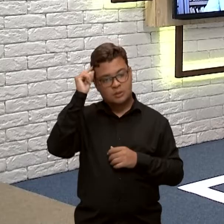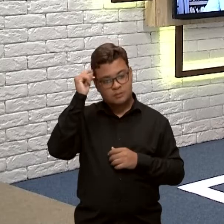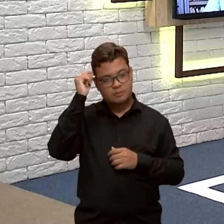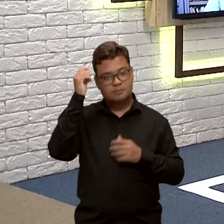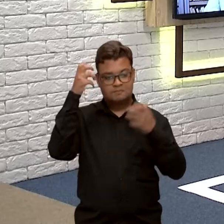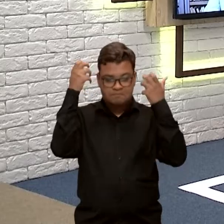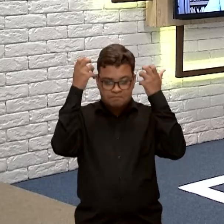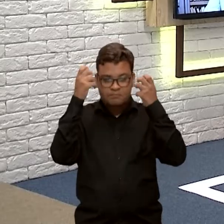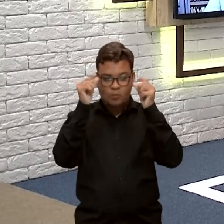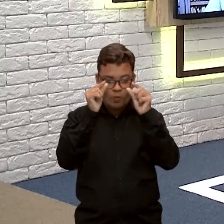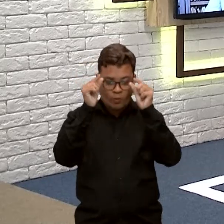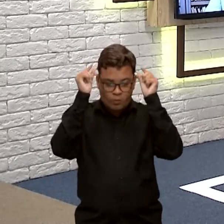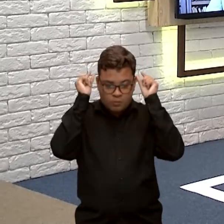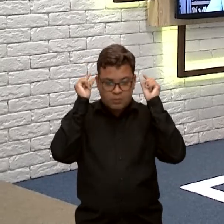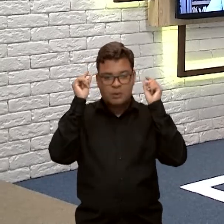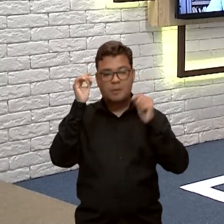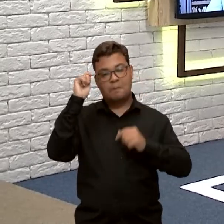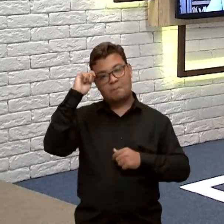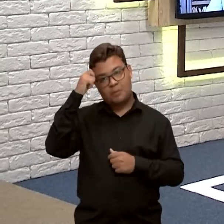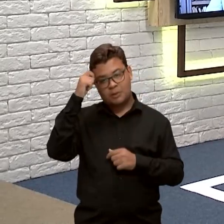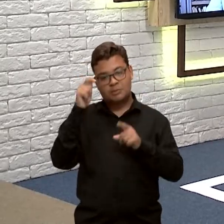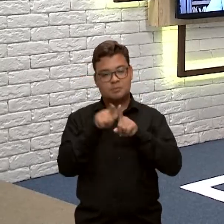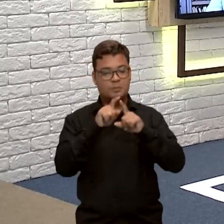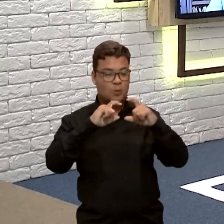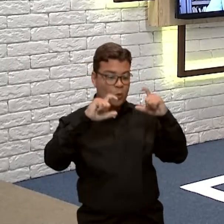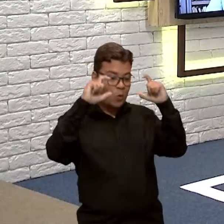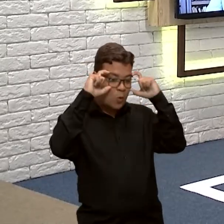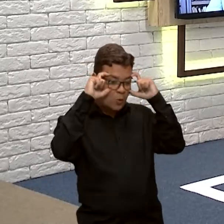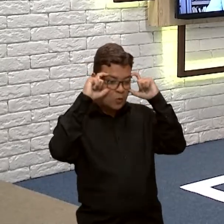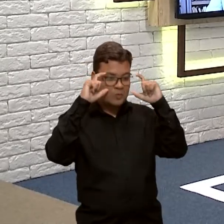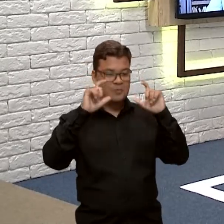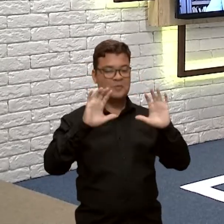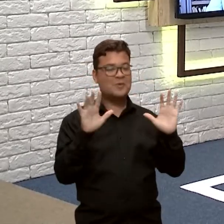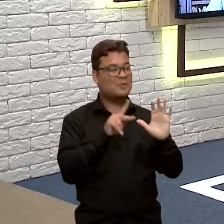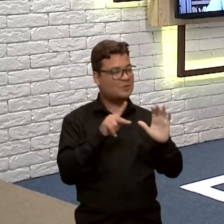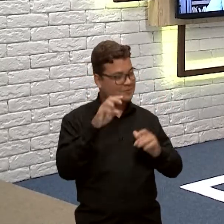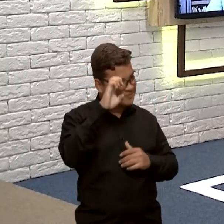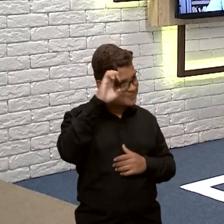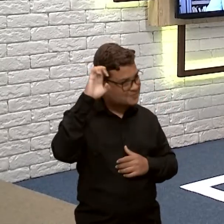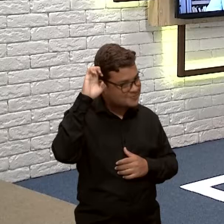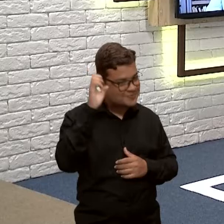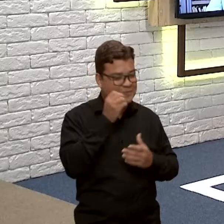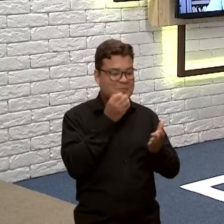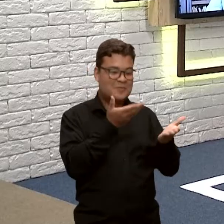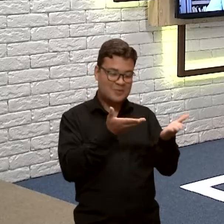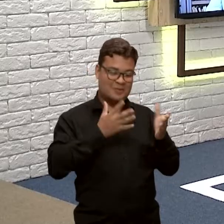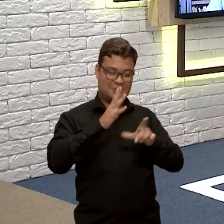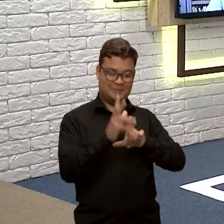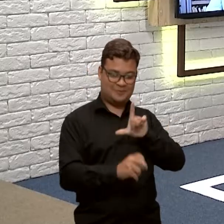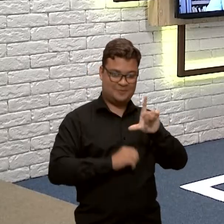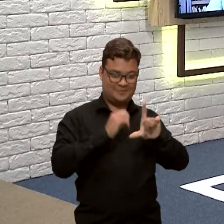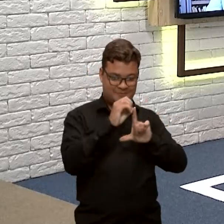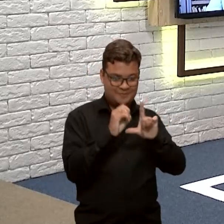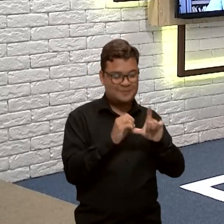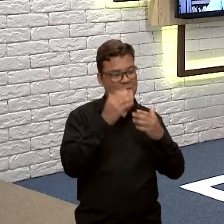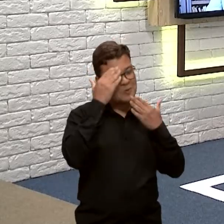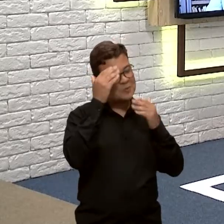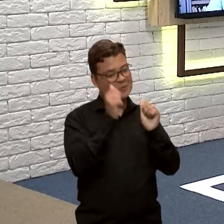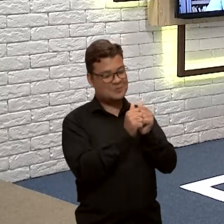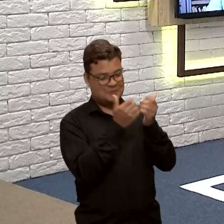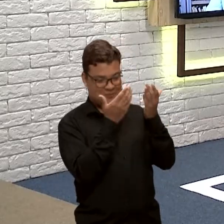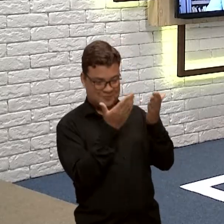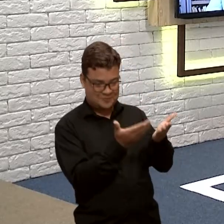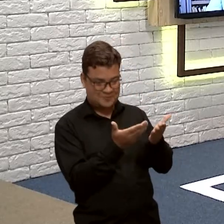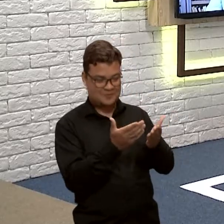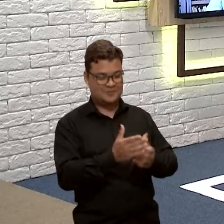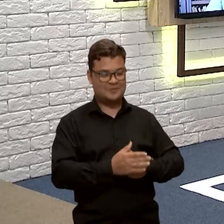crespos, curtos e pretos e que usa óculos. Olá, professor Edivar, seja bem-vindo ao Mundo UFG. Muito obrigada pela sua